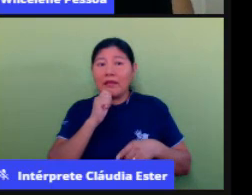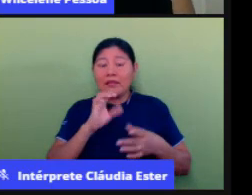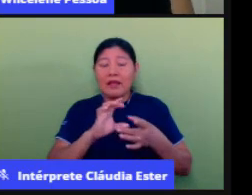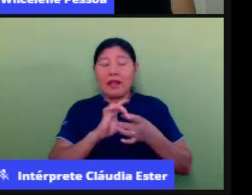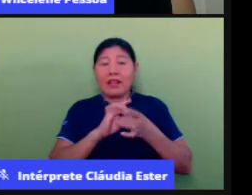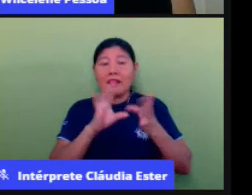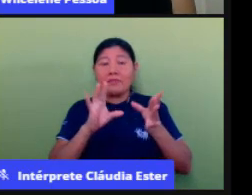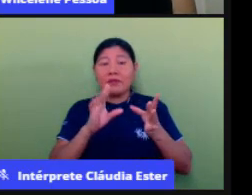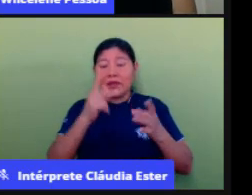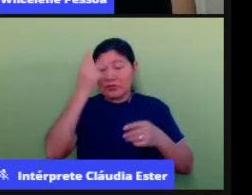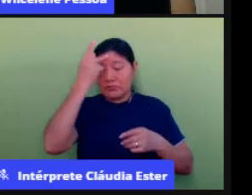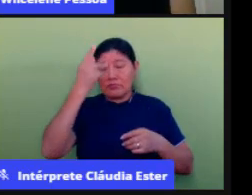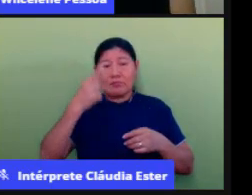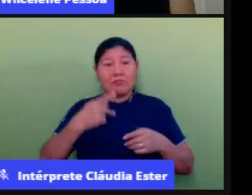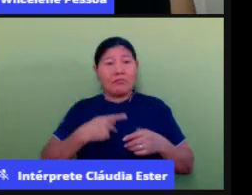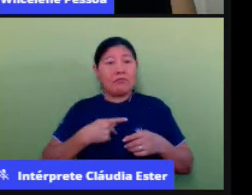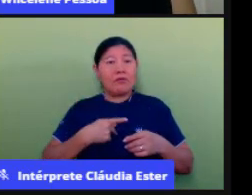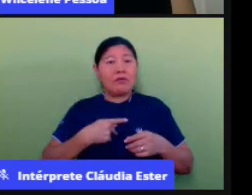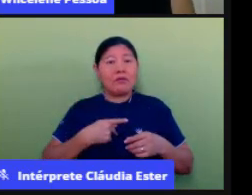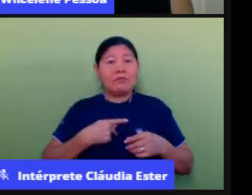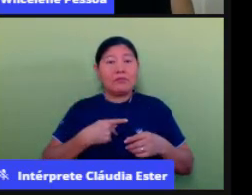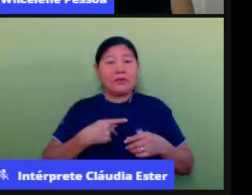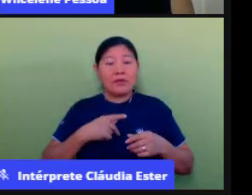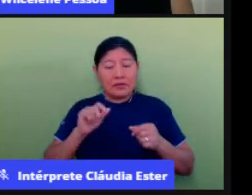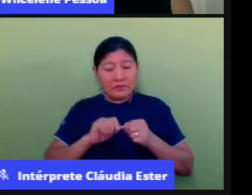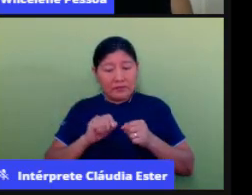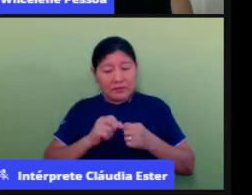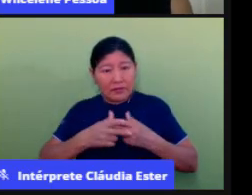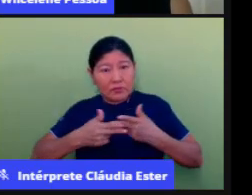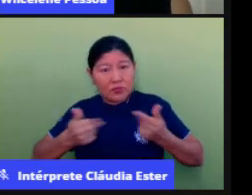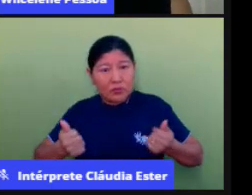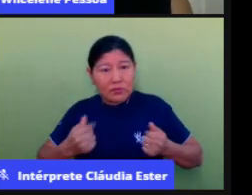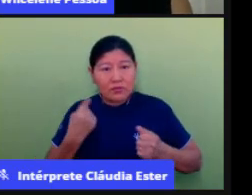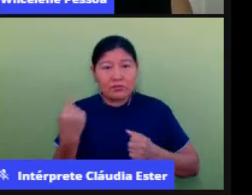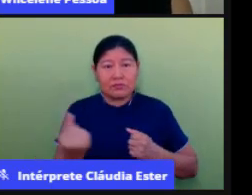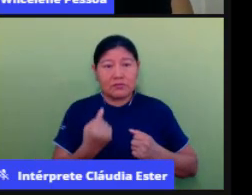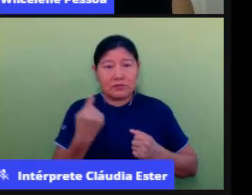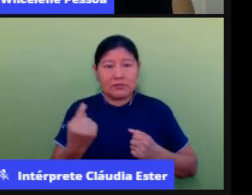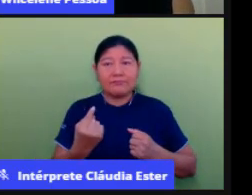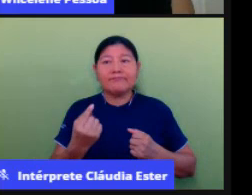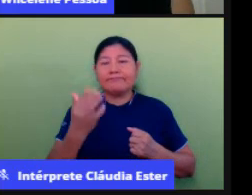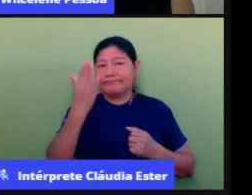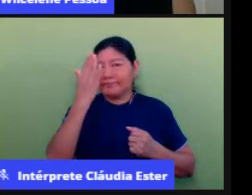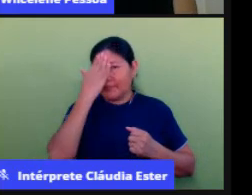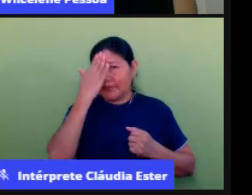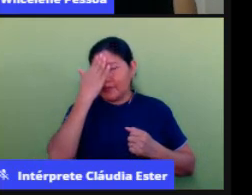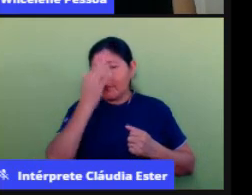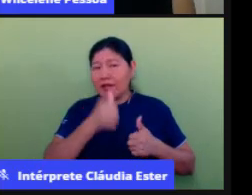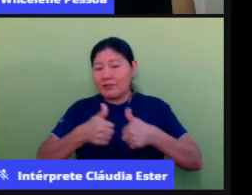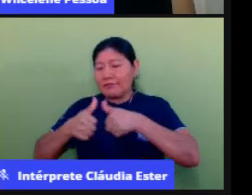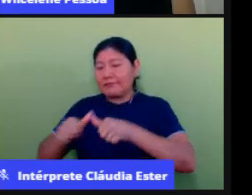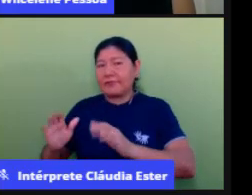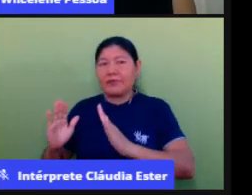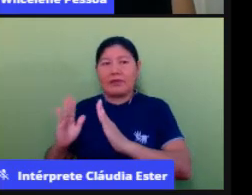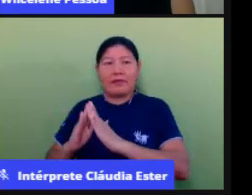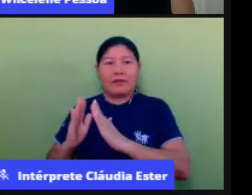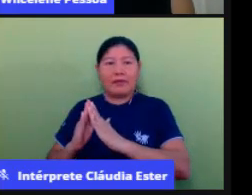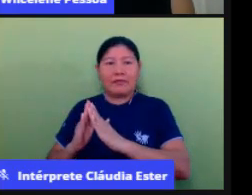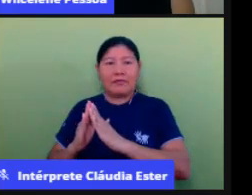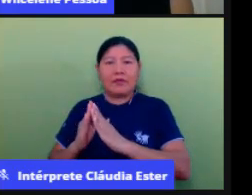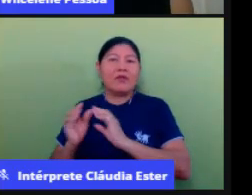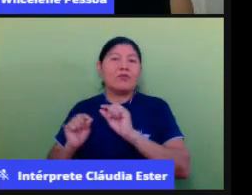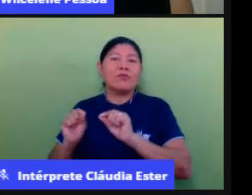acontecer. Bom, tudo bem, mas elas estão em casa, né? E nós precisamos fazer alguma coisa. Então, para contribuir